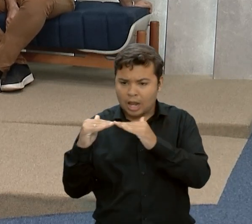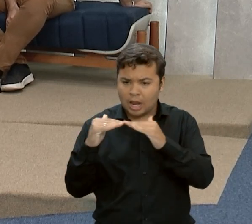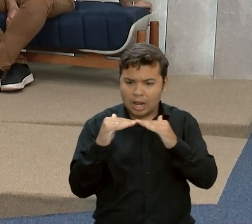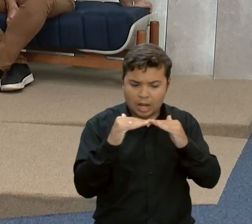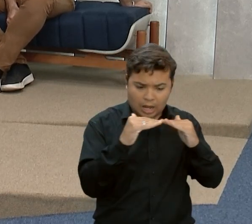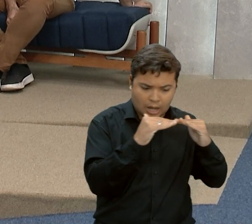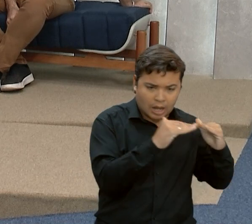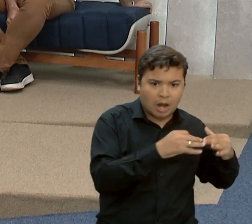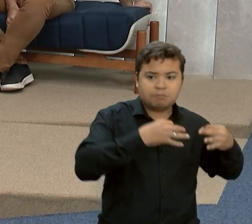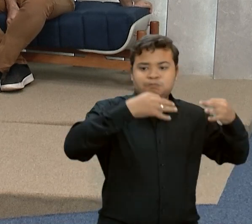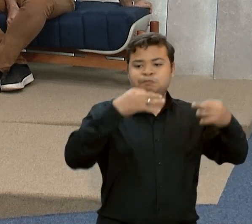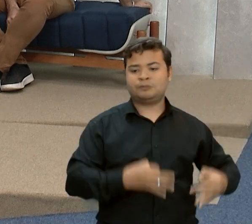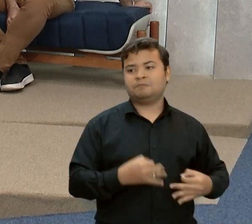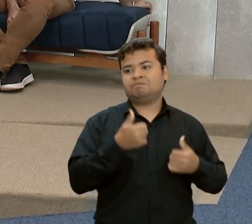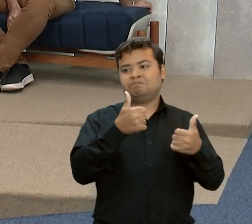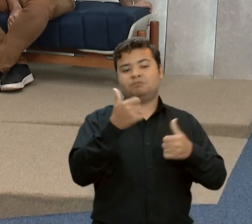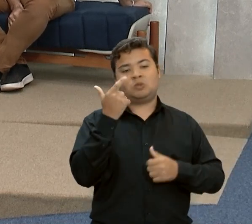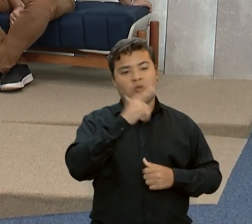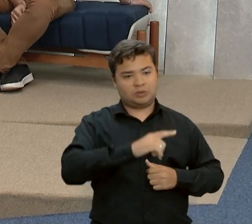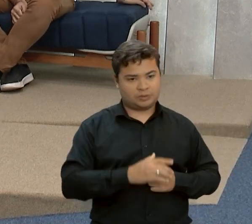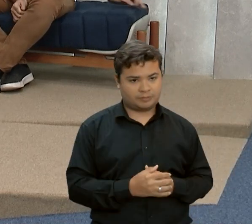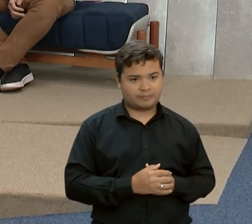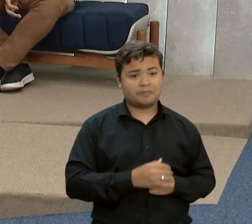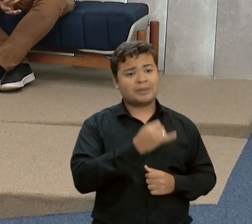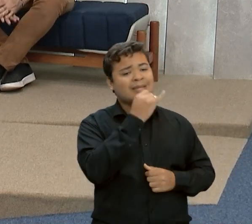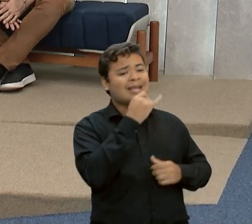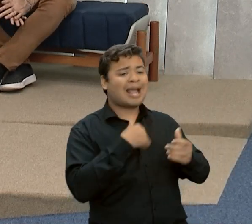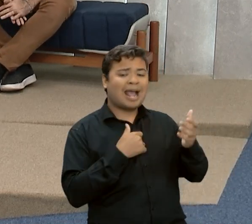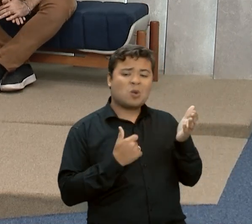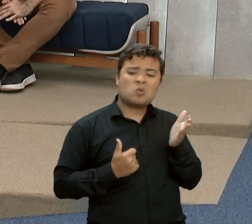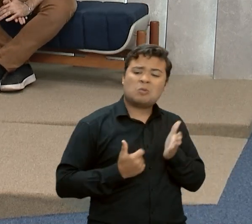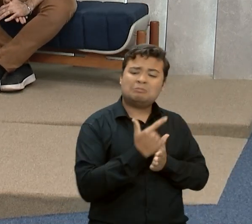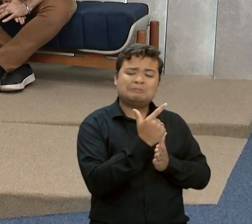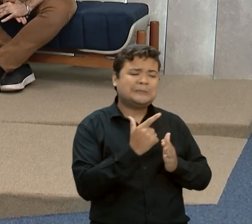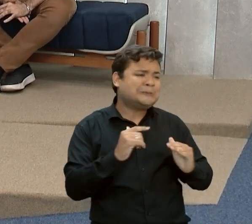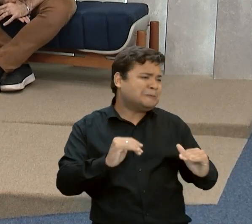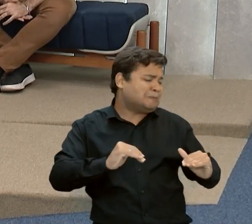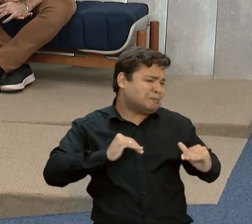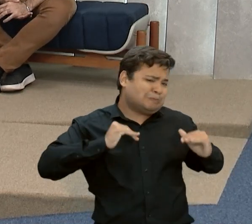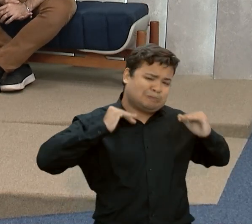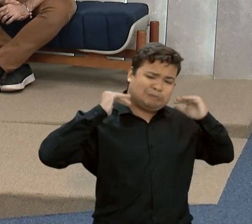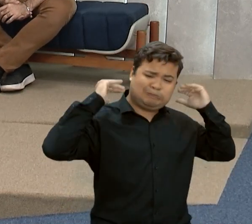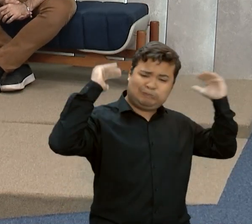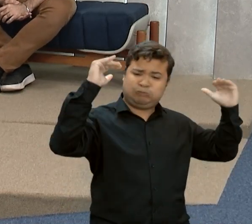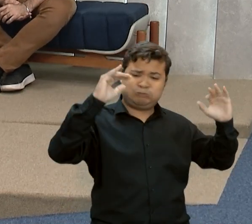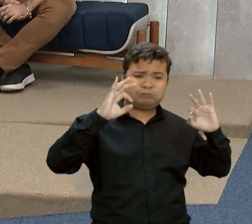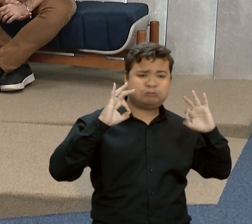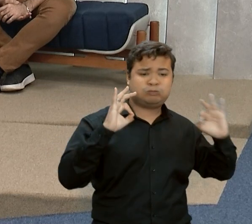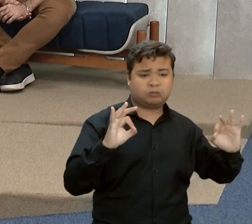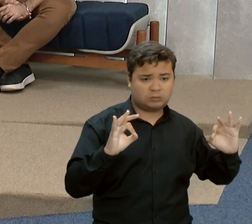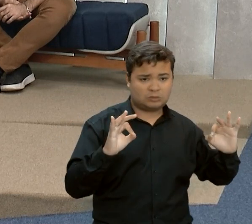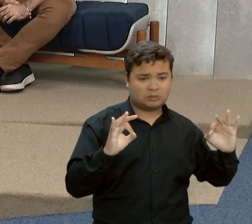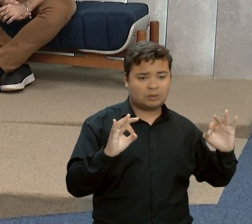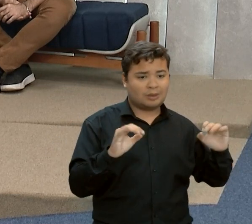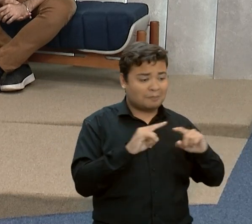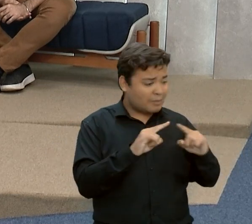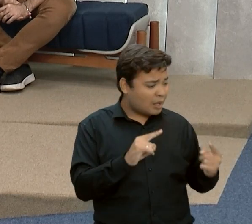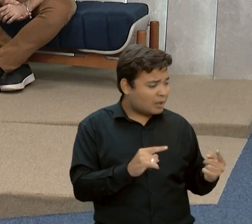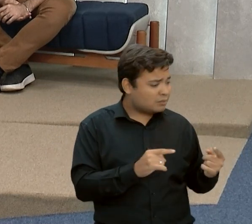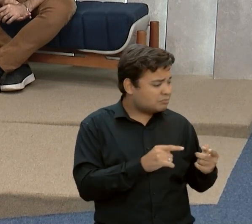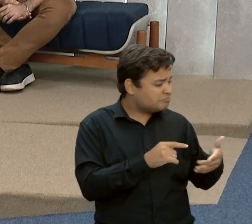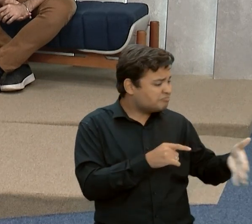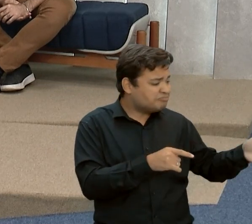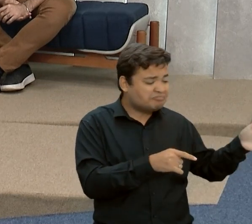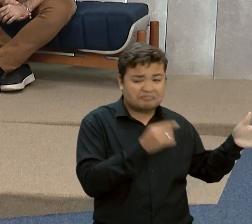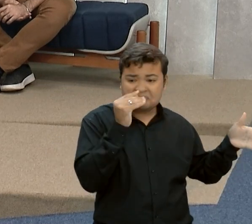o resultado. Não adianta você colocar um super elemento ali no meio que ele não vai mudar a cadeia, o resultado